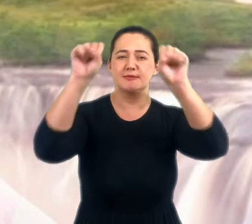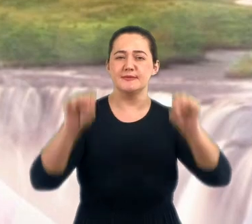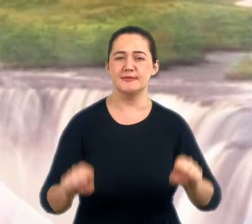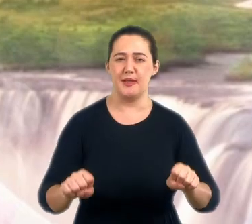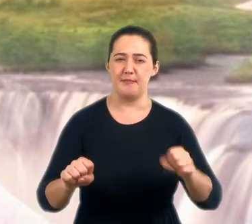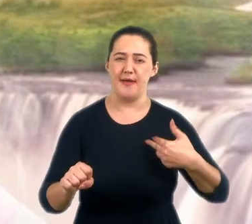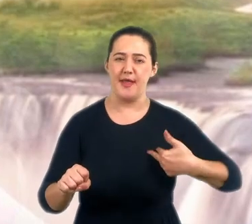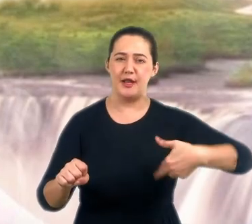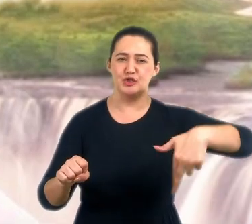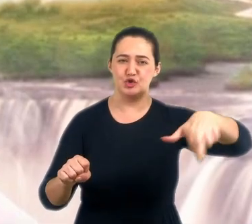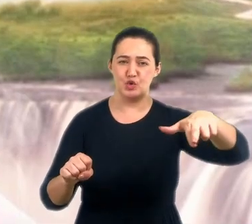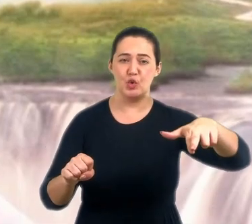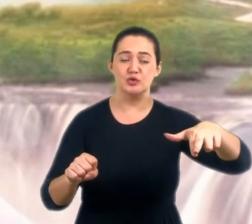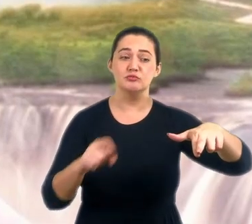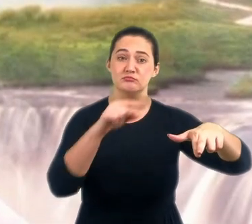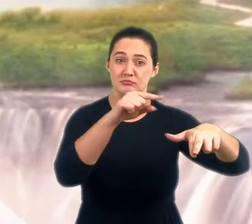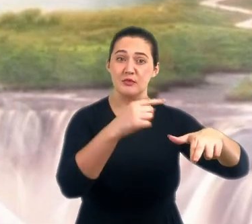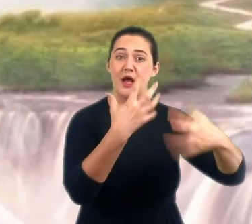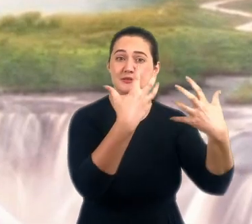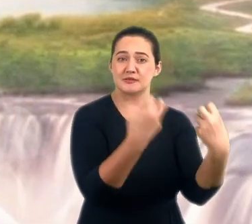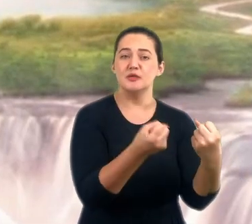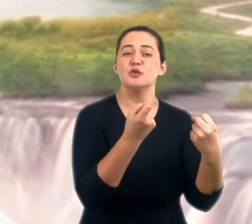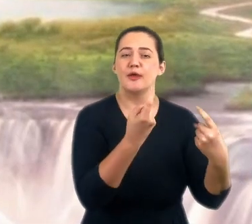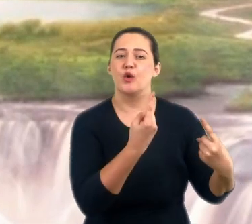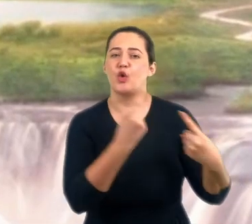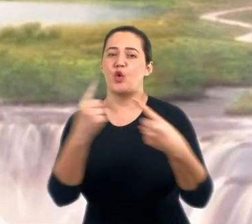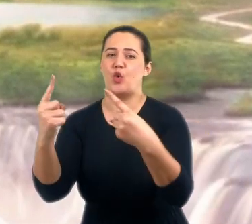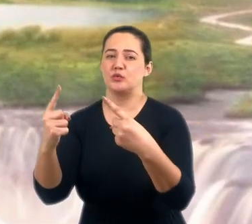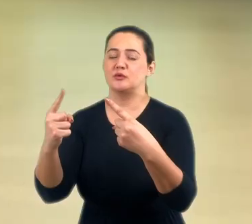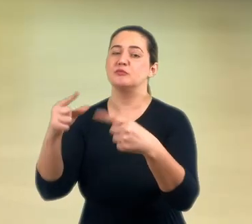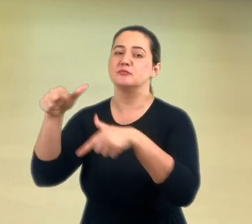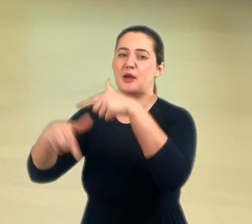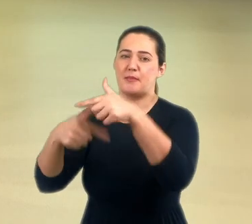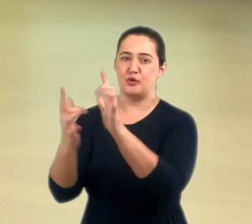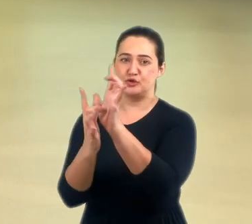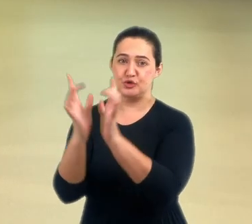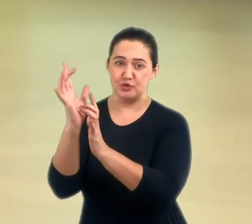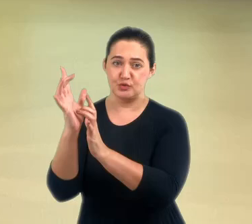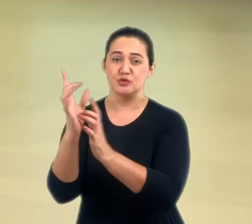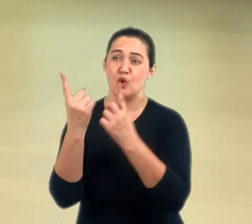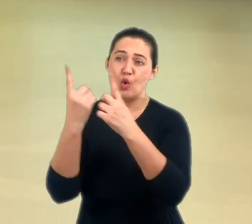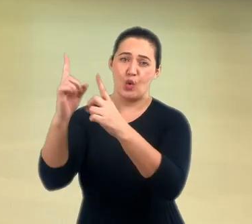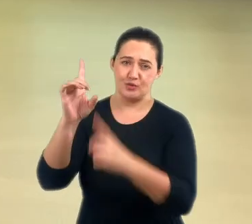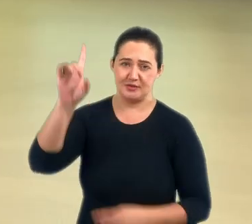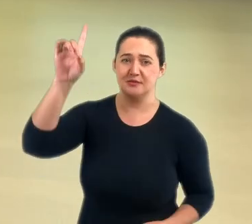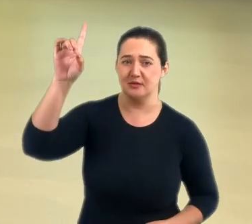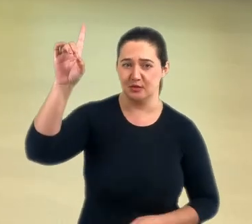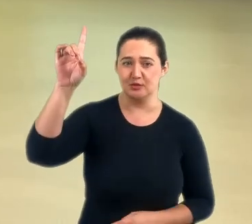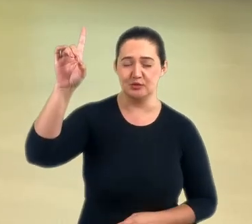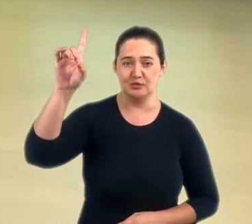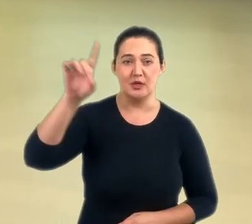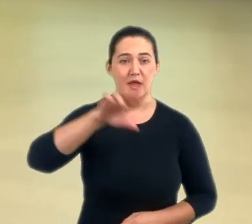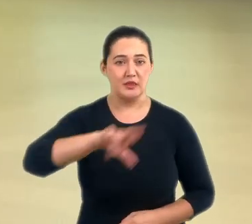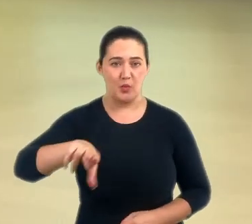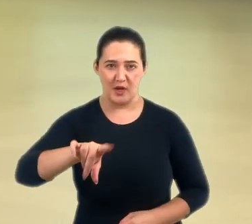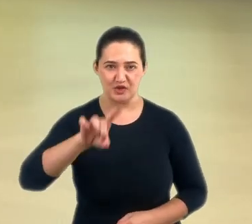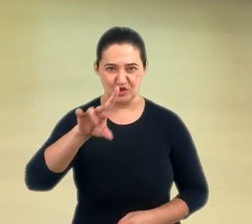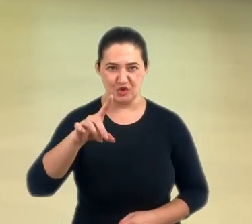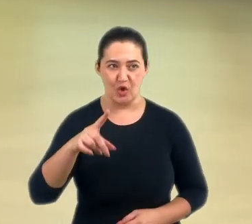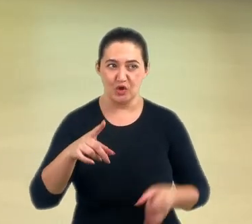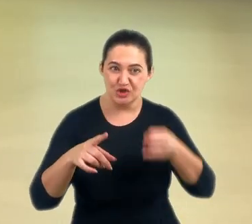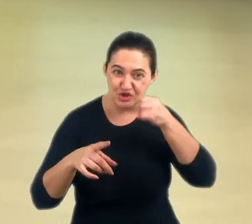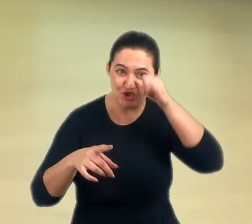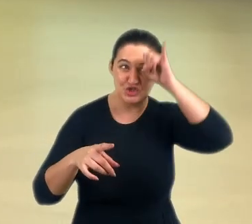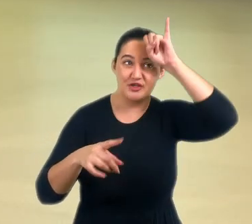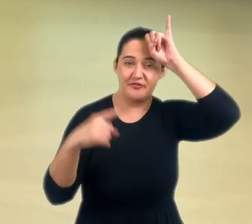que se posicionou contra a obra de Cristo e contra a sua pessoa. O julgamento de Deus, nesse caso, não é apenas contra